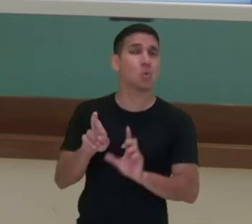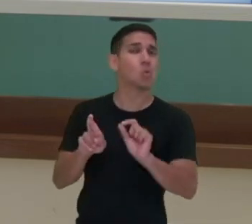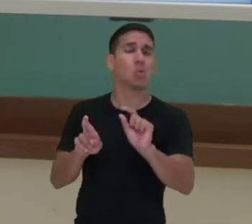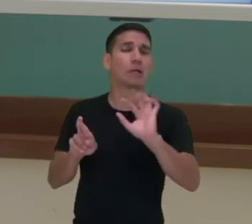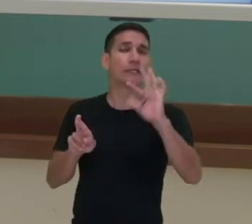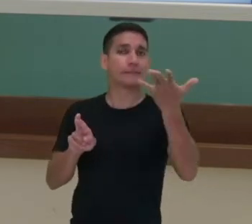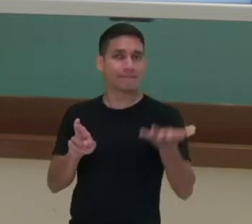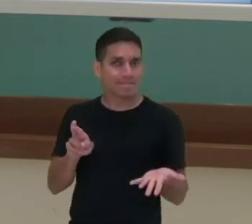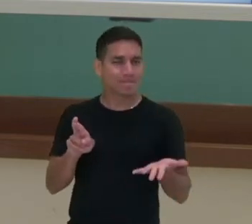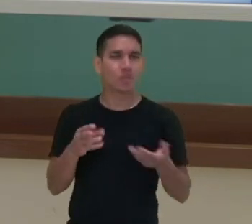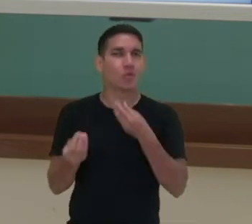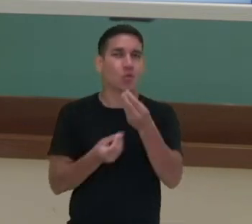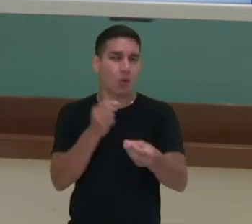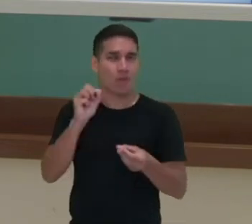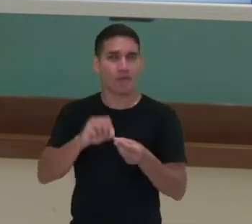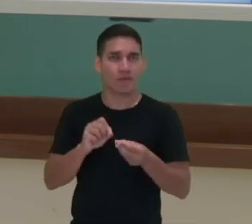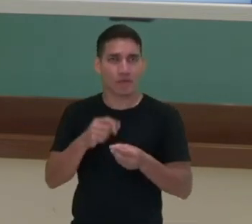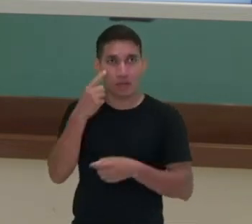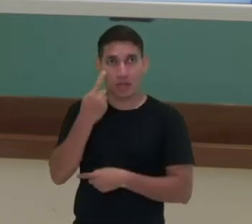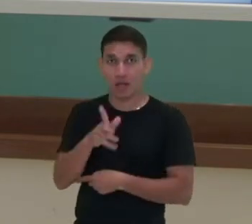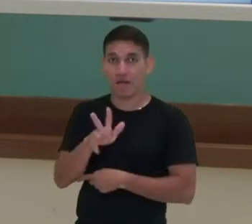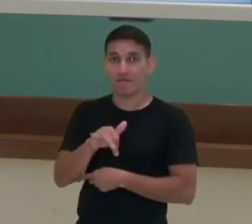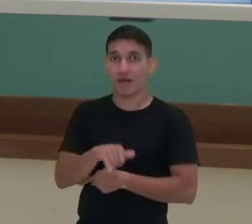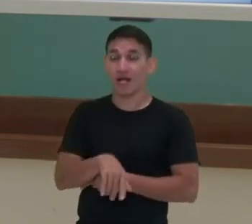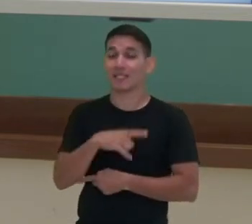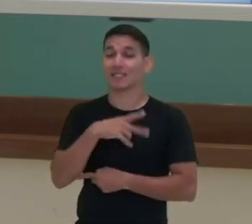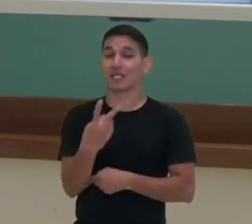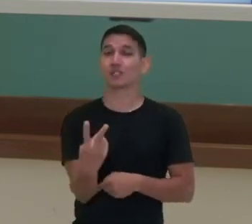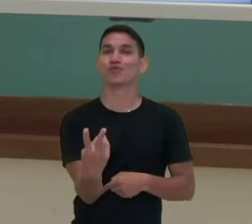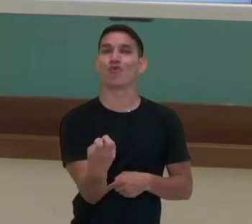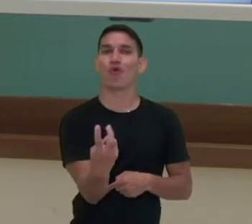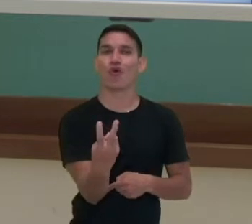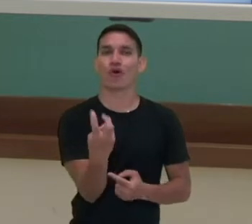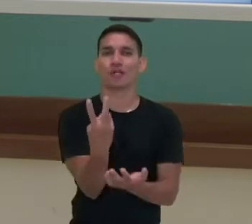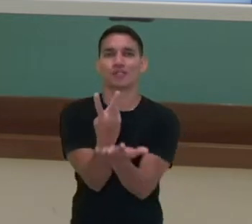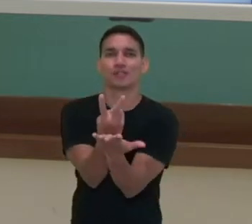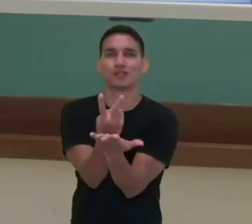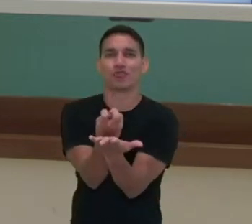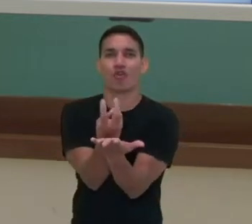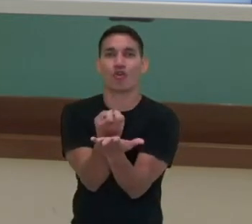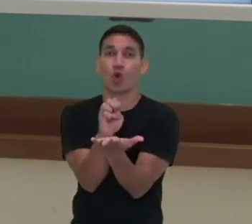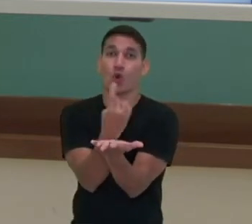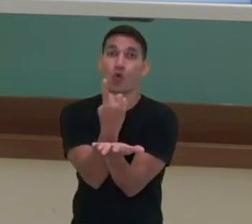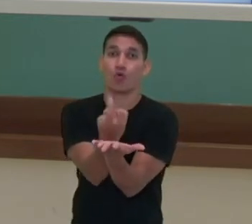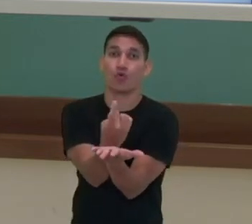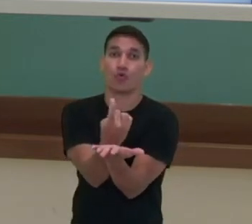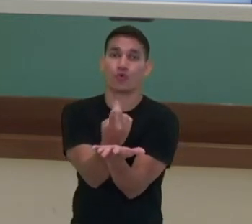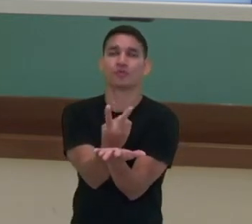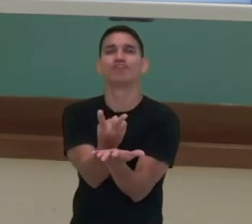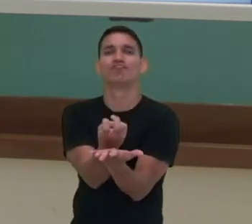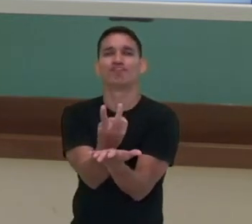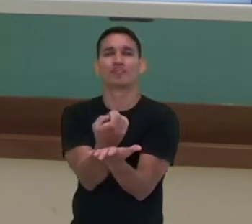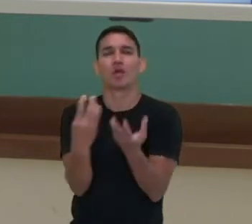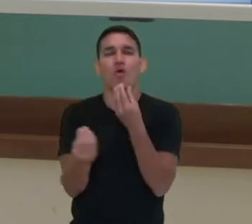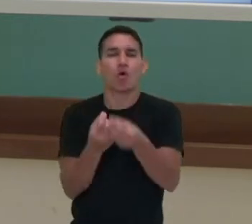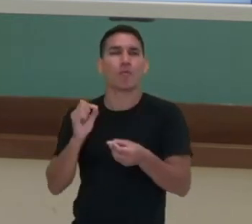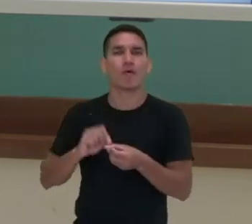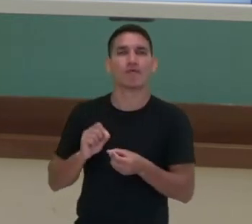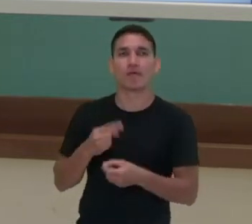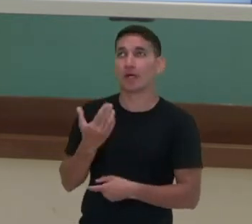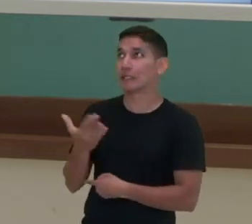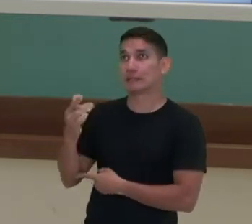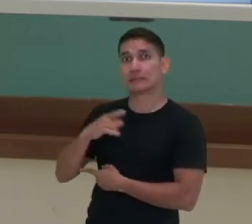par? Então, como é que a gente vai fazer? Vai sobrar dois elementos sempre centrais. E qual vai ser